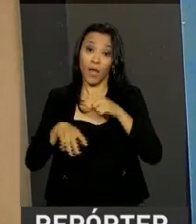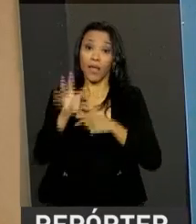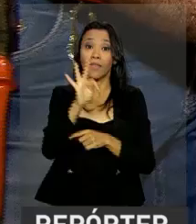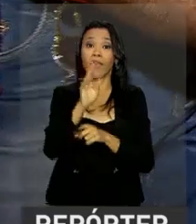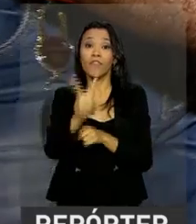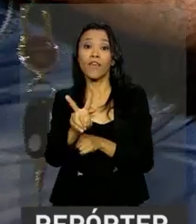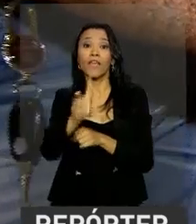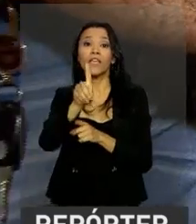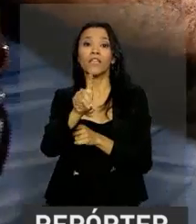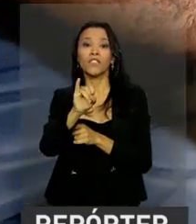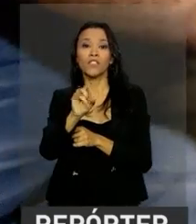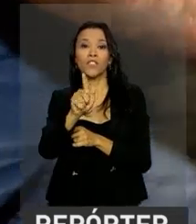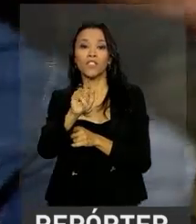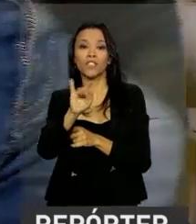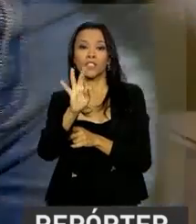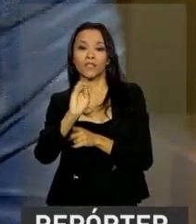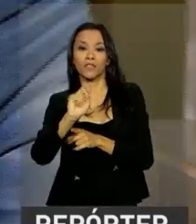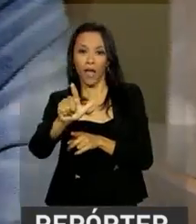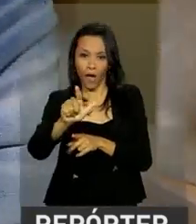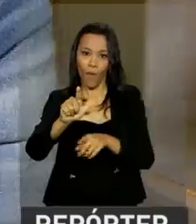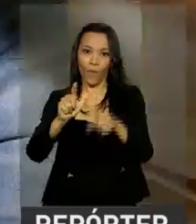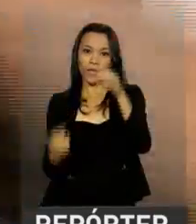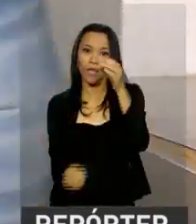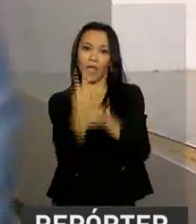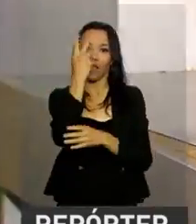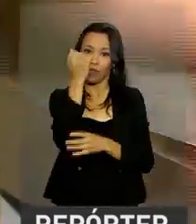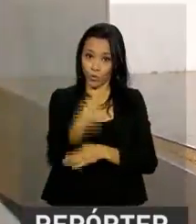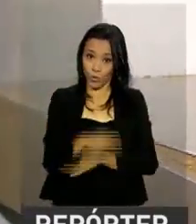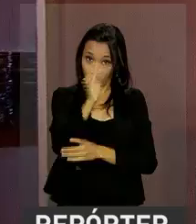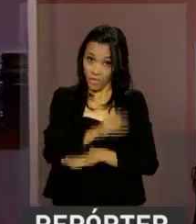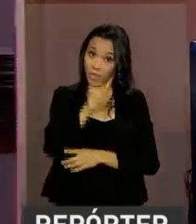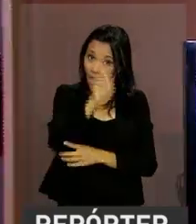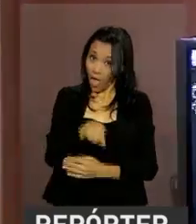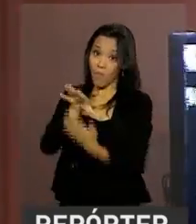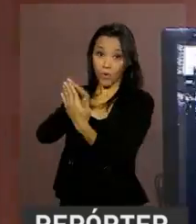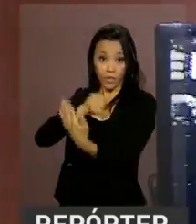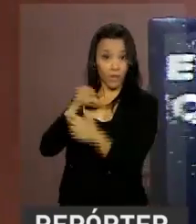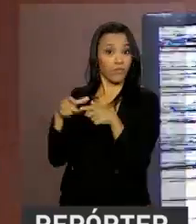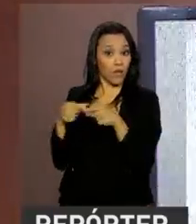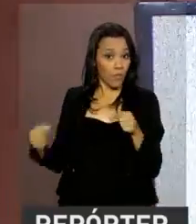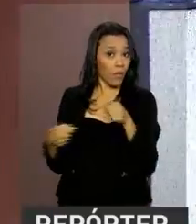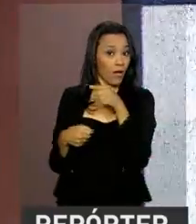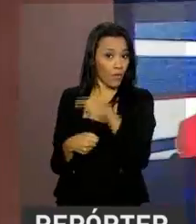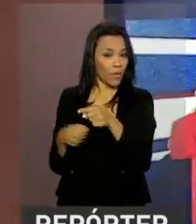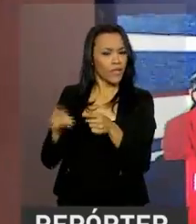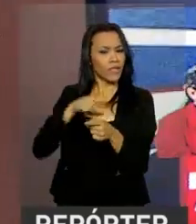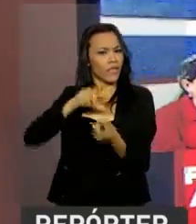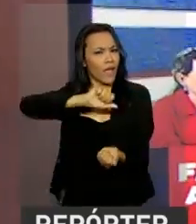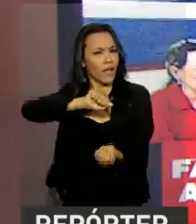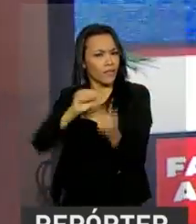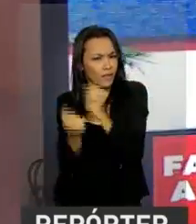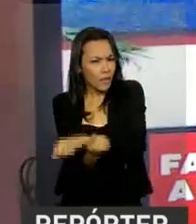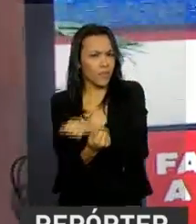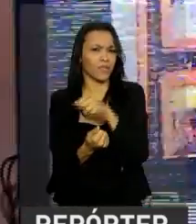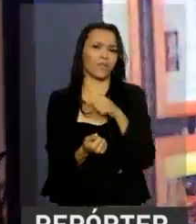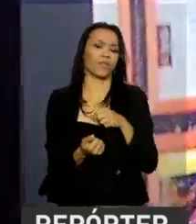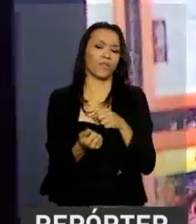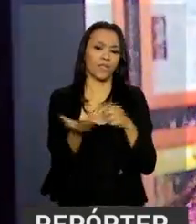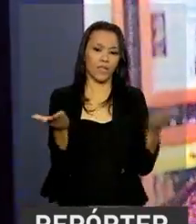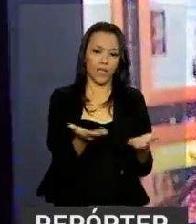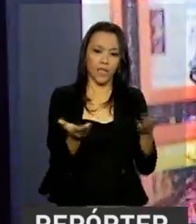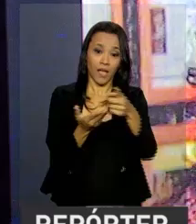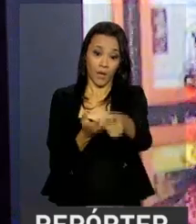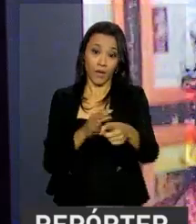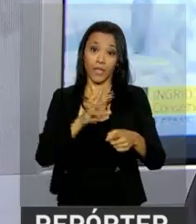digital que está sendo implementado no Brasil é baseado no modelo japonês, que passou por adaptações e é chamado de